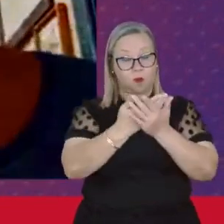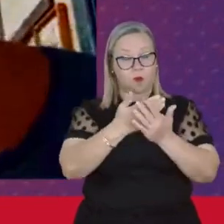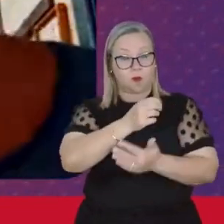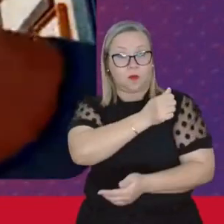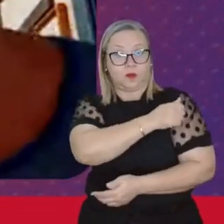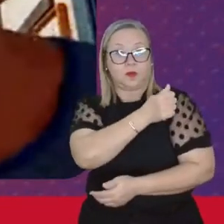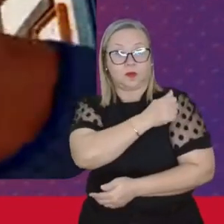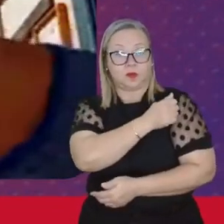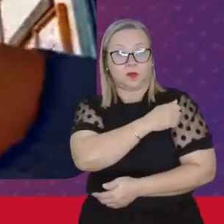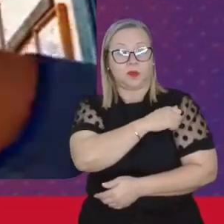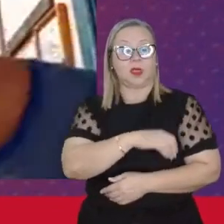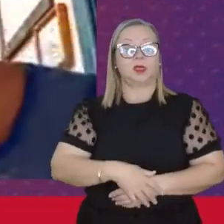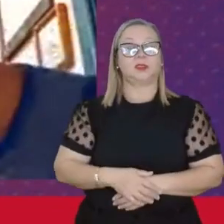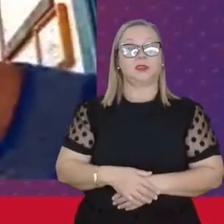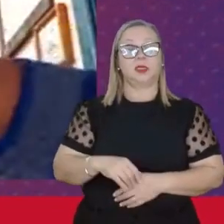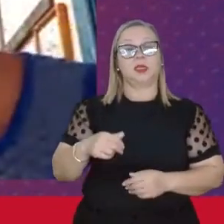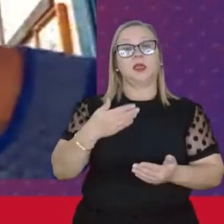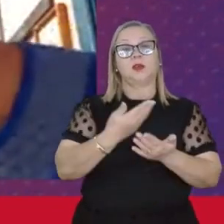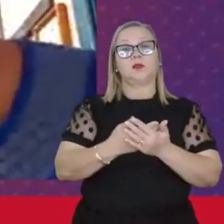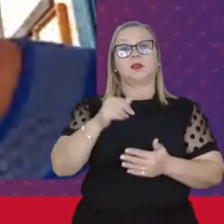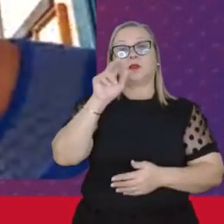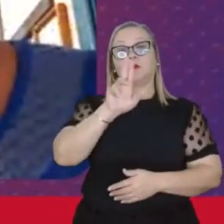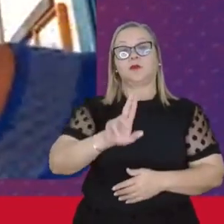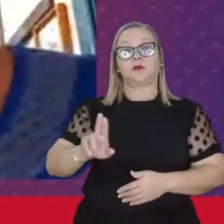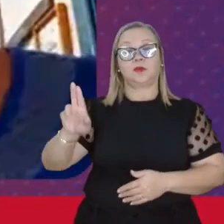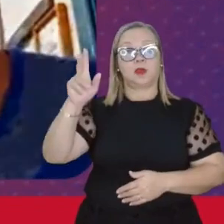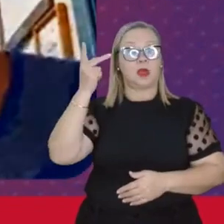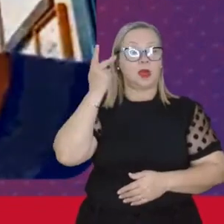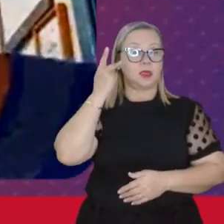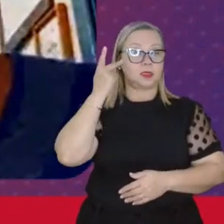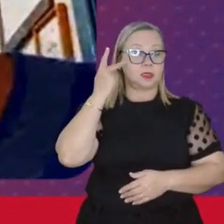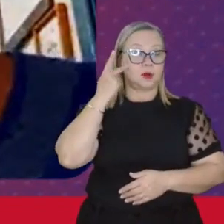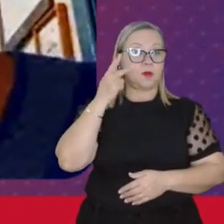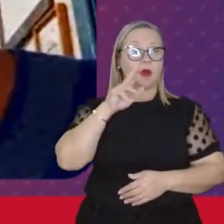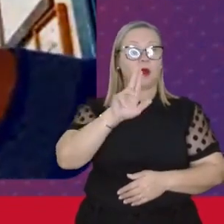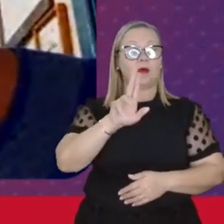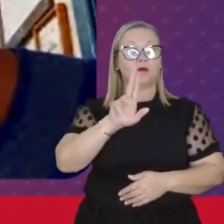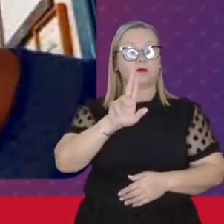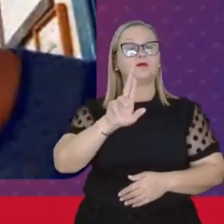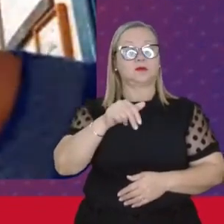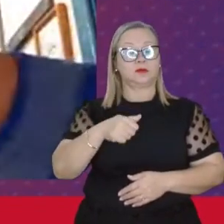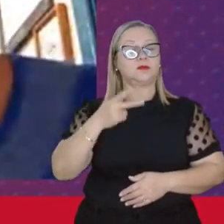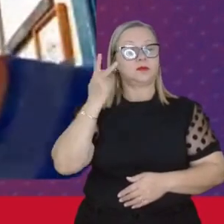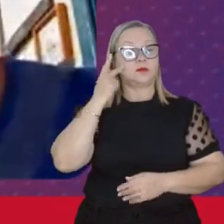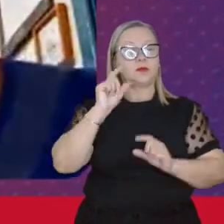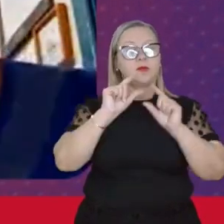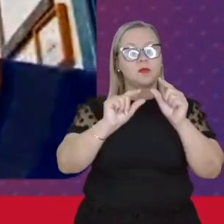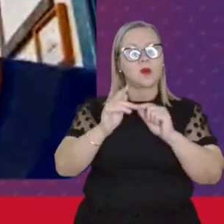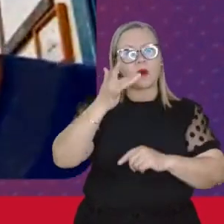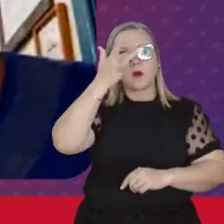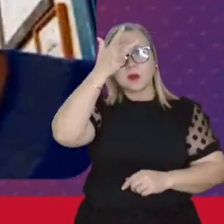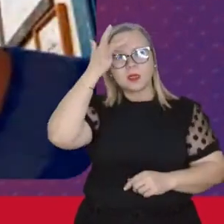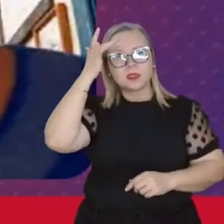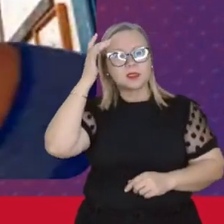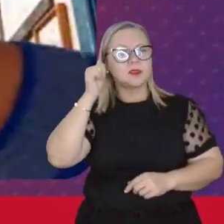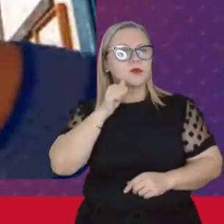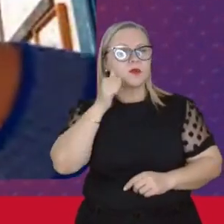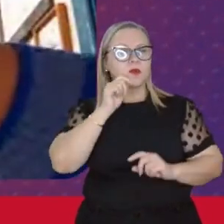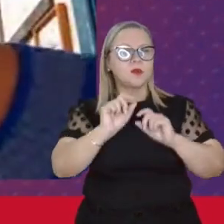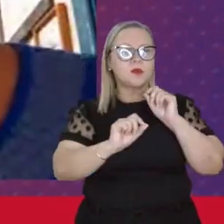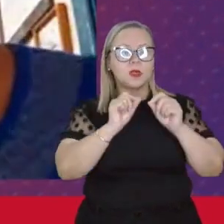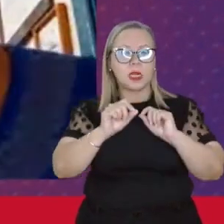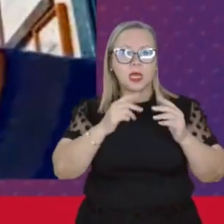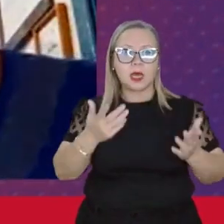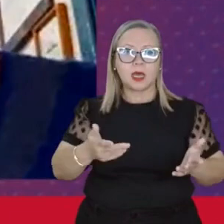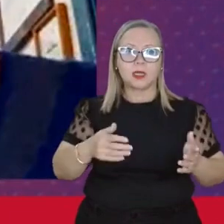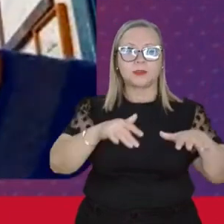na Universidade de São Paulo, na USP, e que era uma das poucas mulheres da época que se